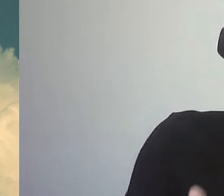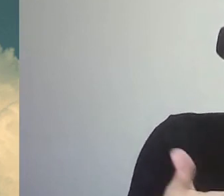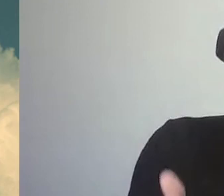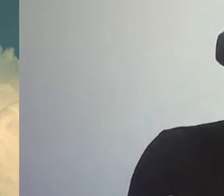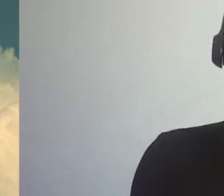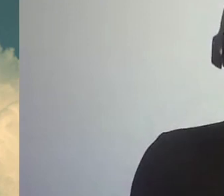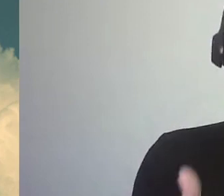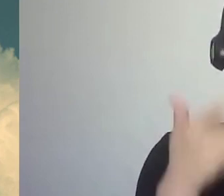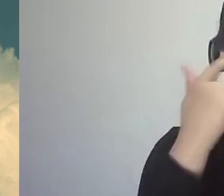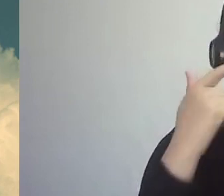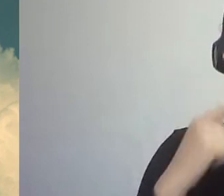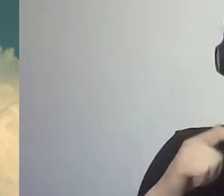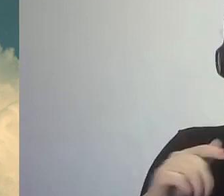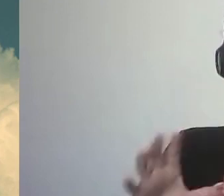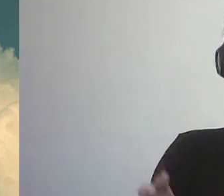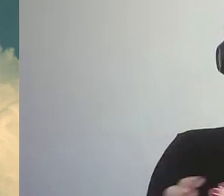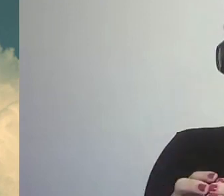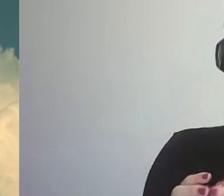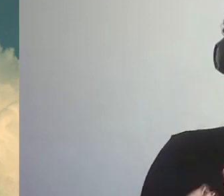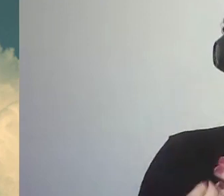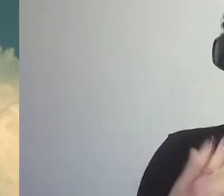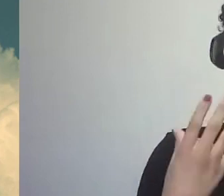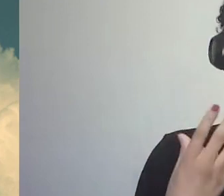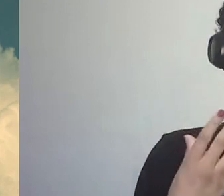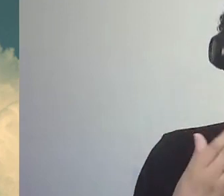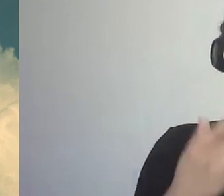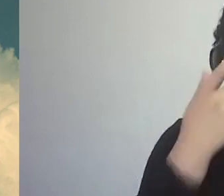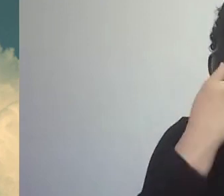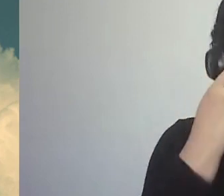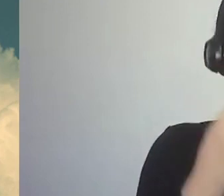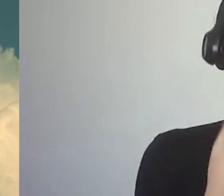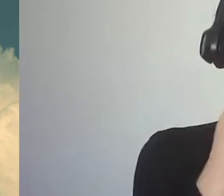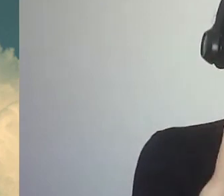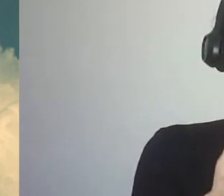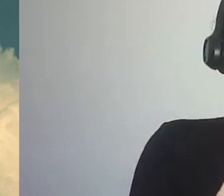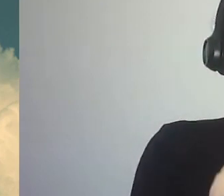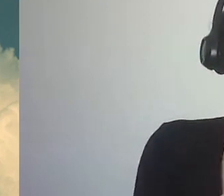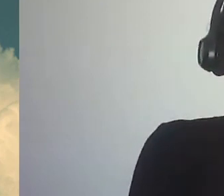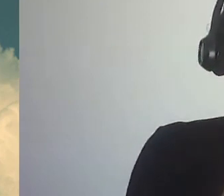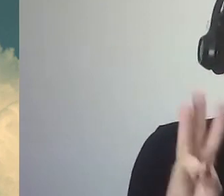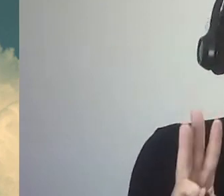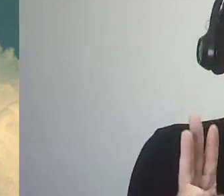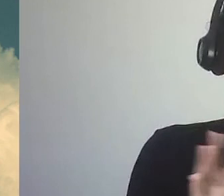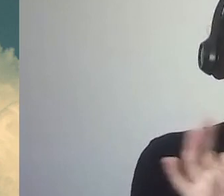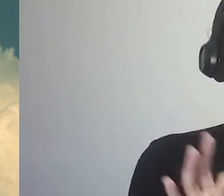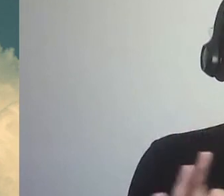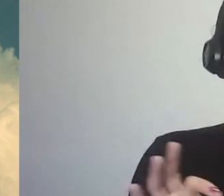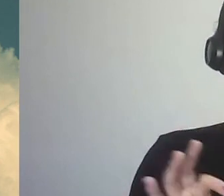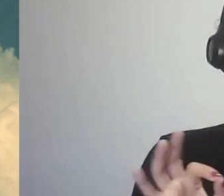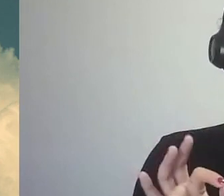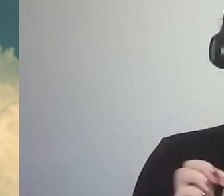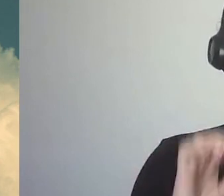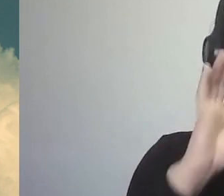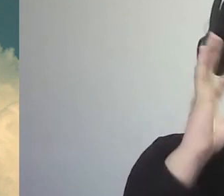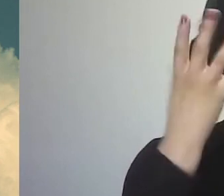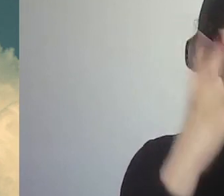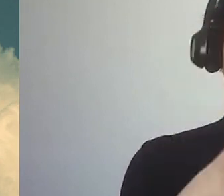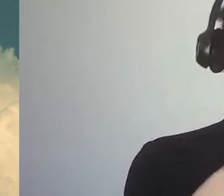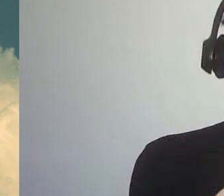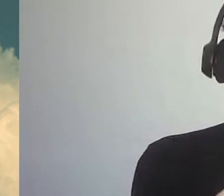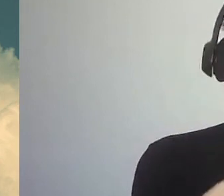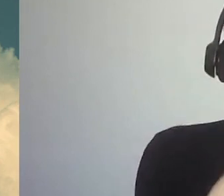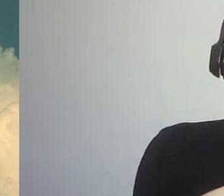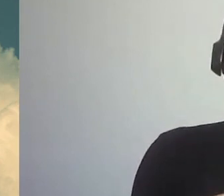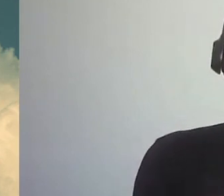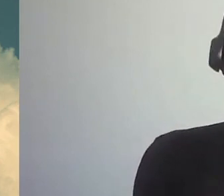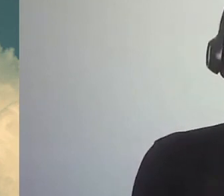montado o tempo pra pessoa colocar o primeiro comitê dela seja de um mês estava sem pensar num cenário aqui aí o time vai trabalhando o seu processo de